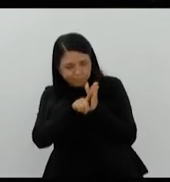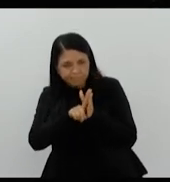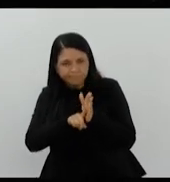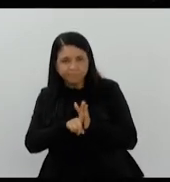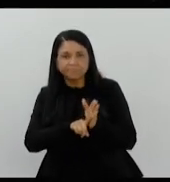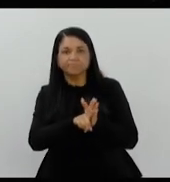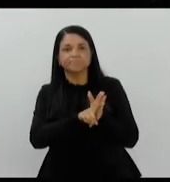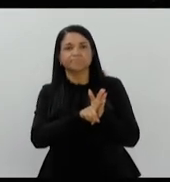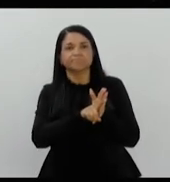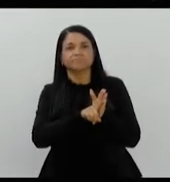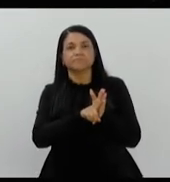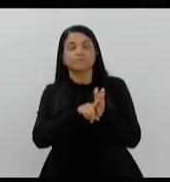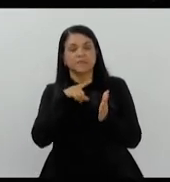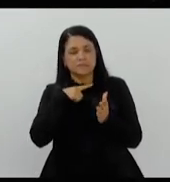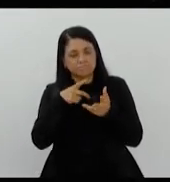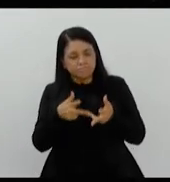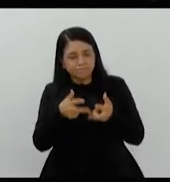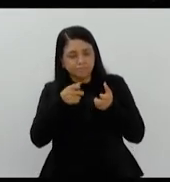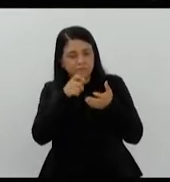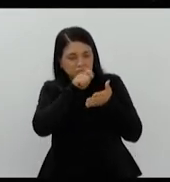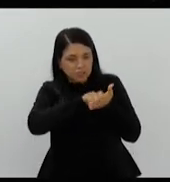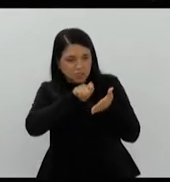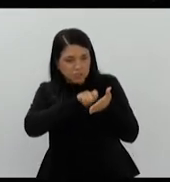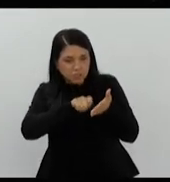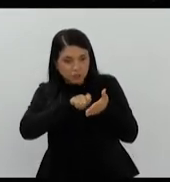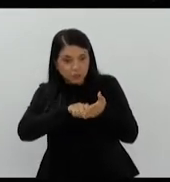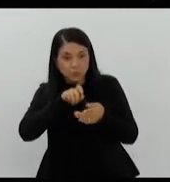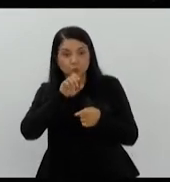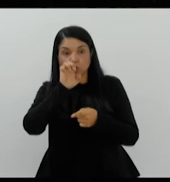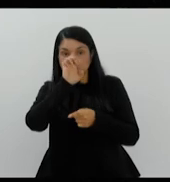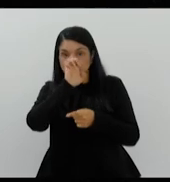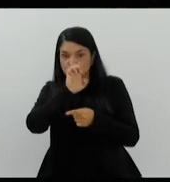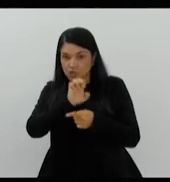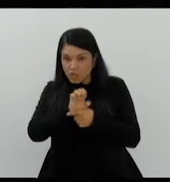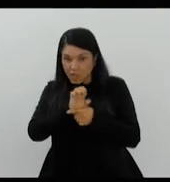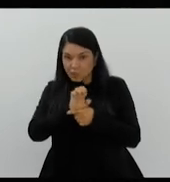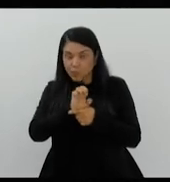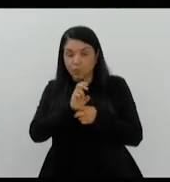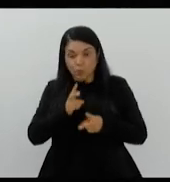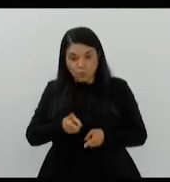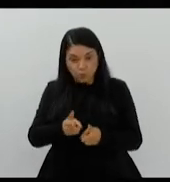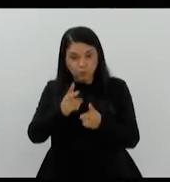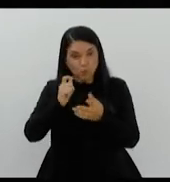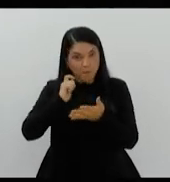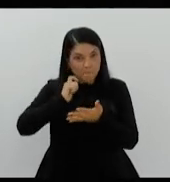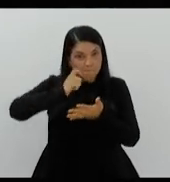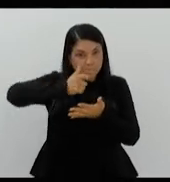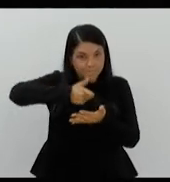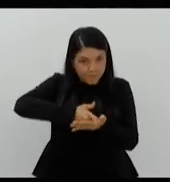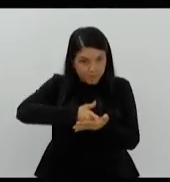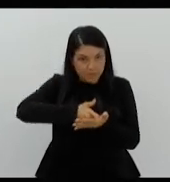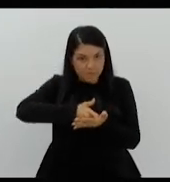está escrito, se o Estado continuar a pagar